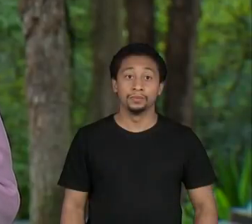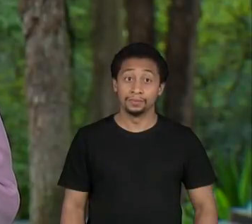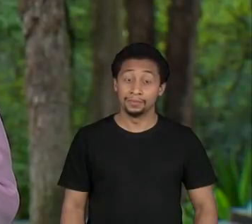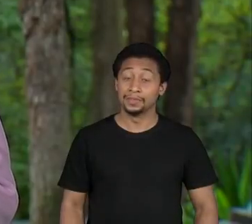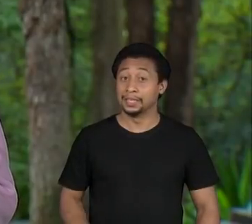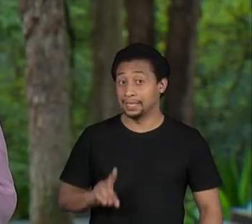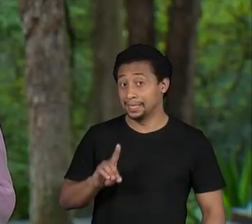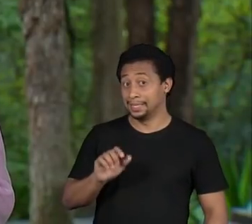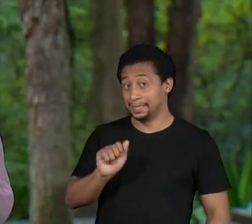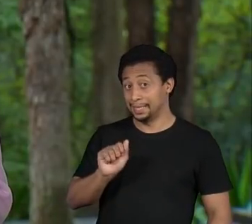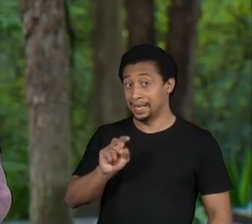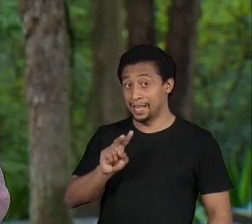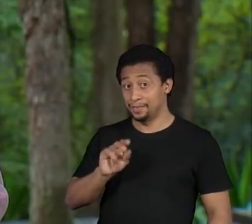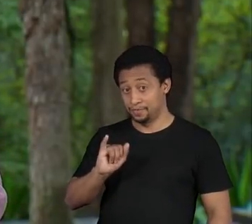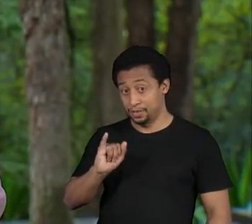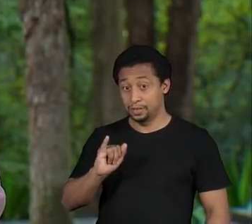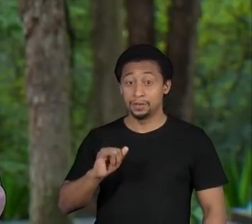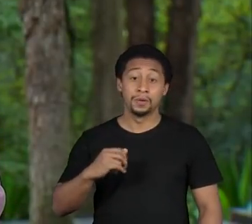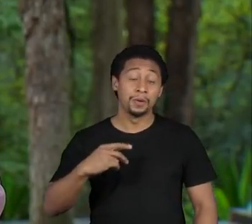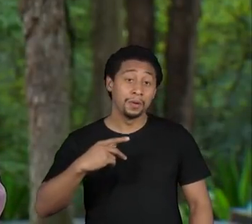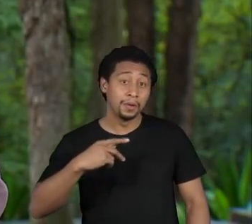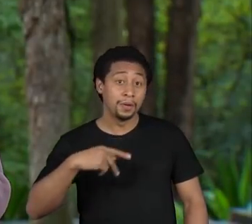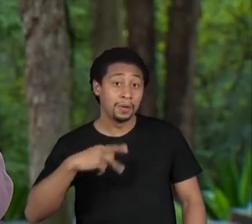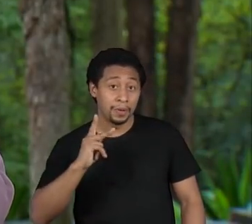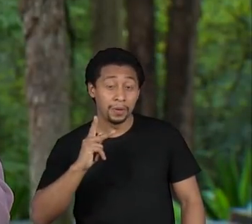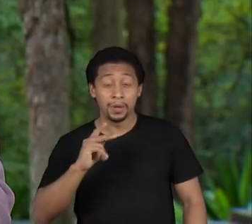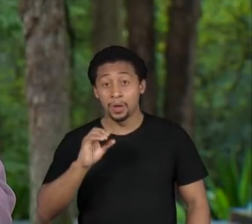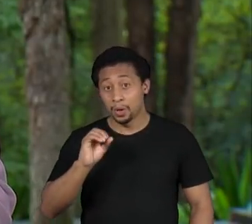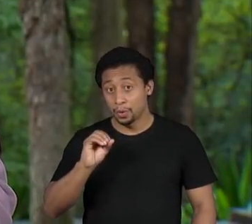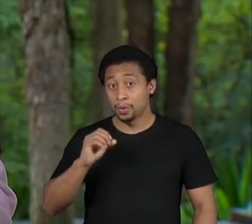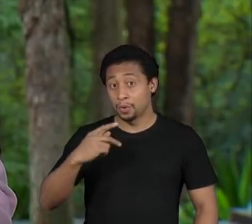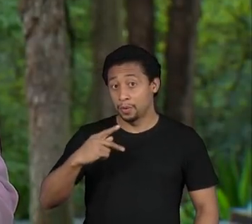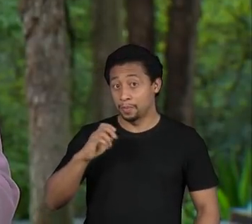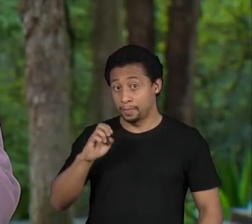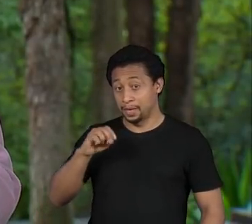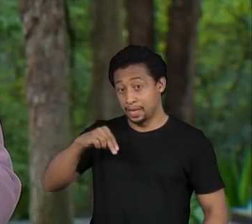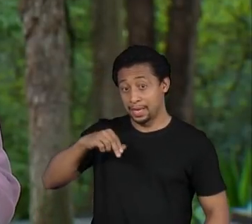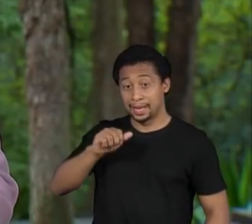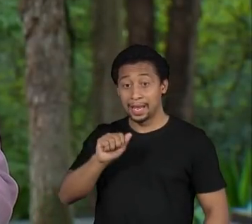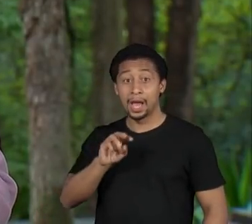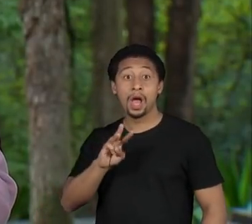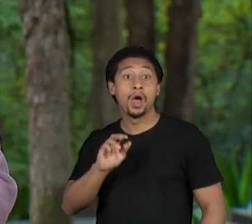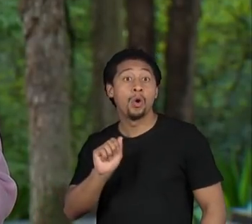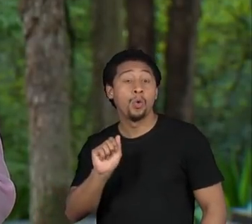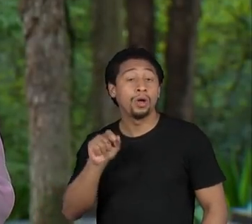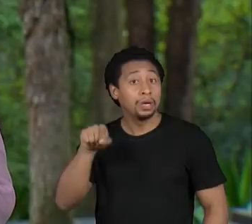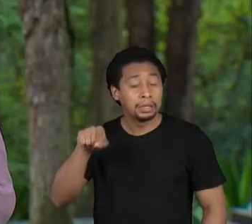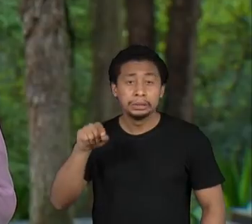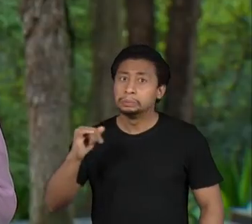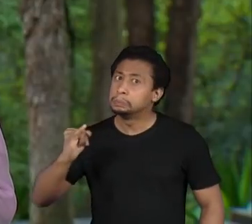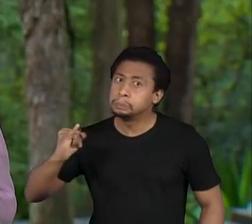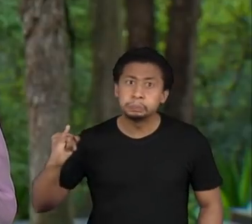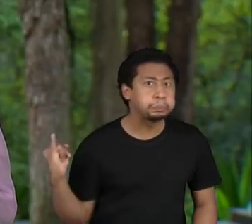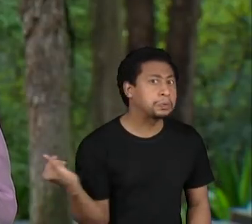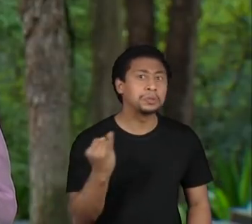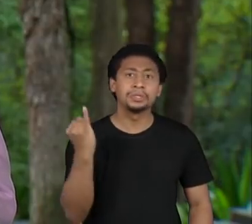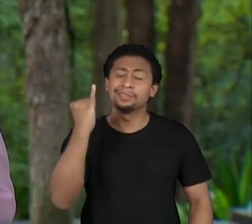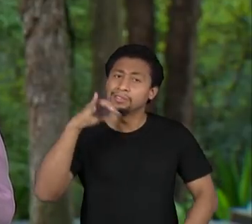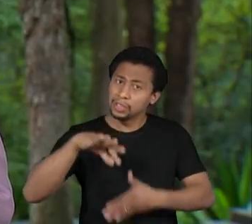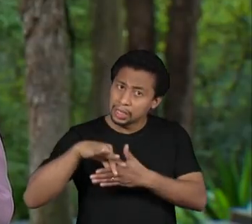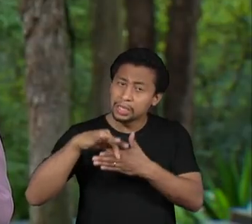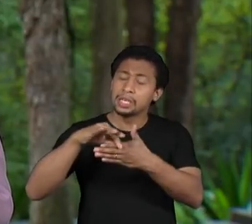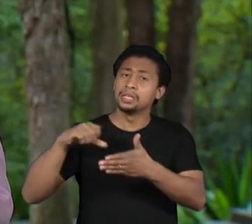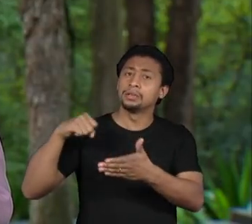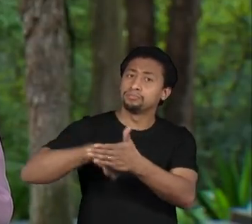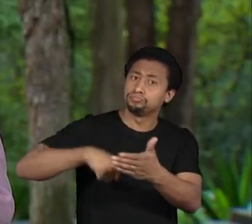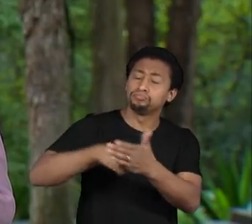Davi Copenaua é um dos líderes indígenas mais importantes do mundo. Foi o principal responsável